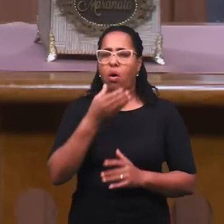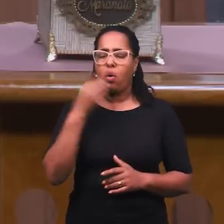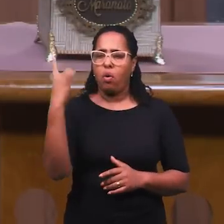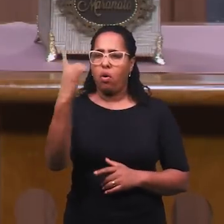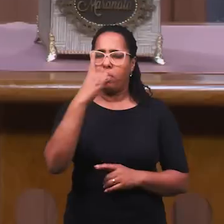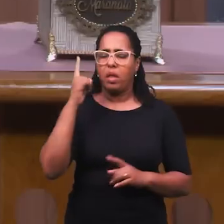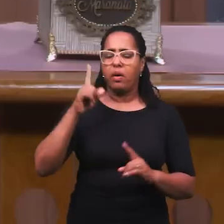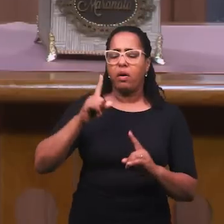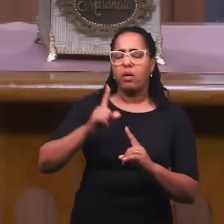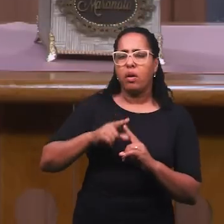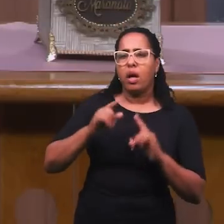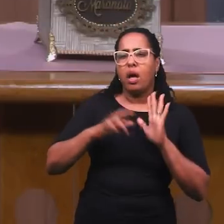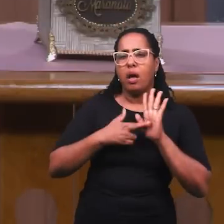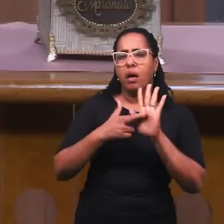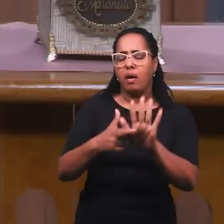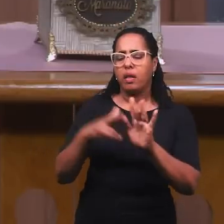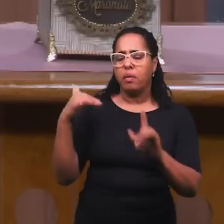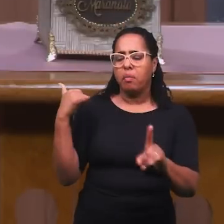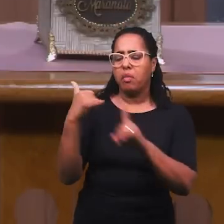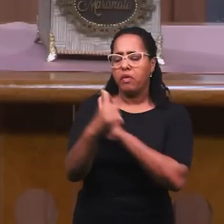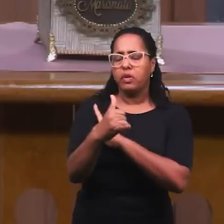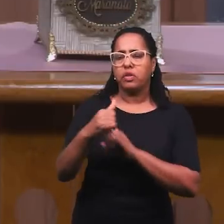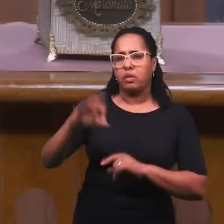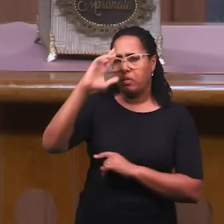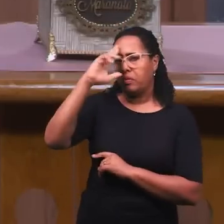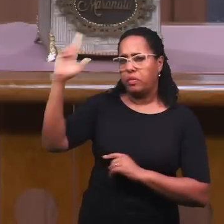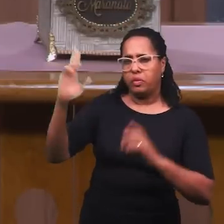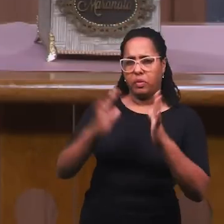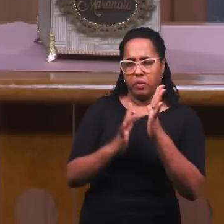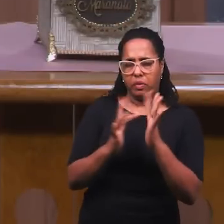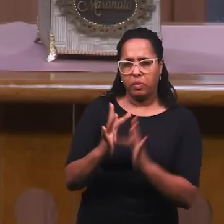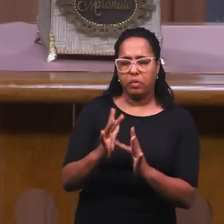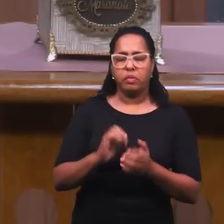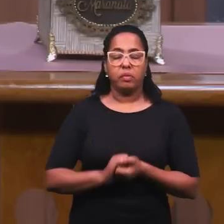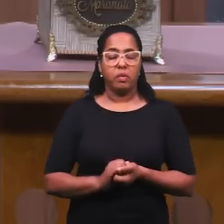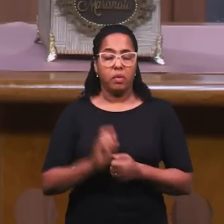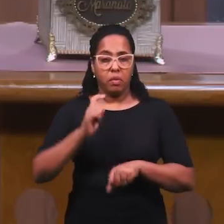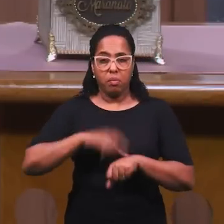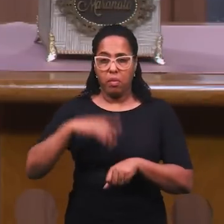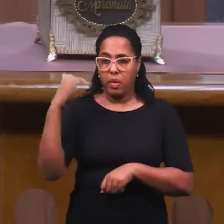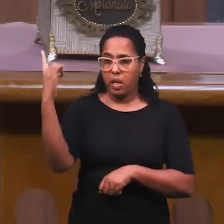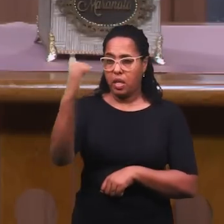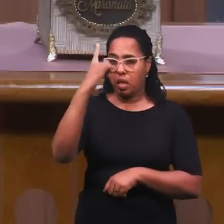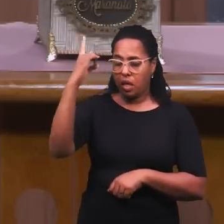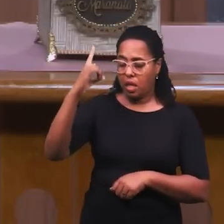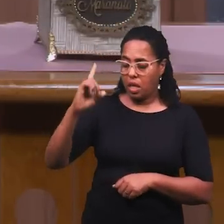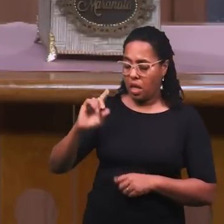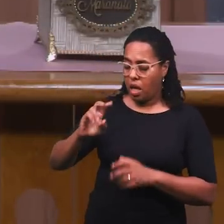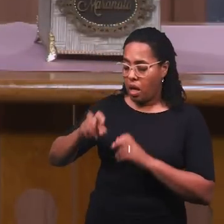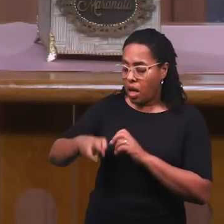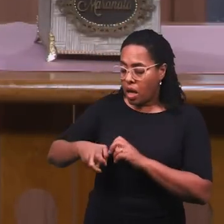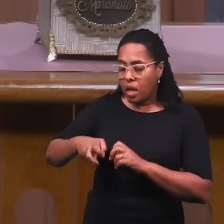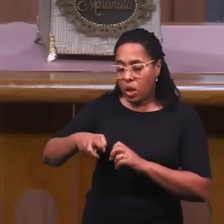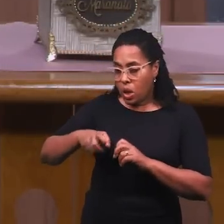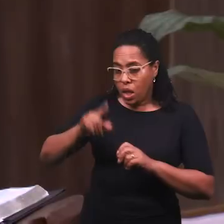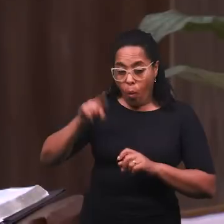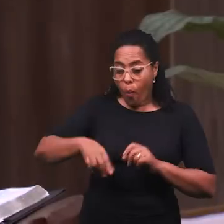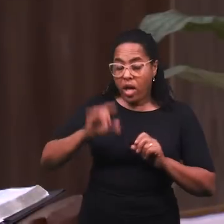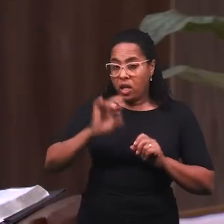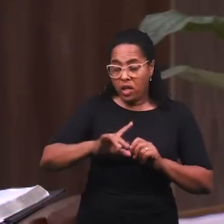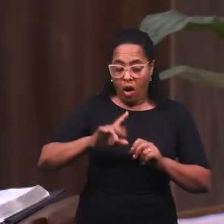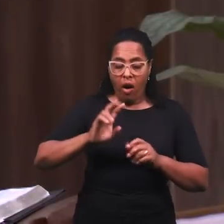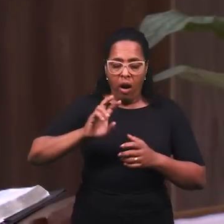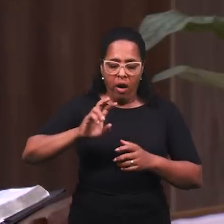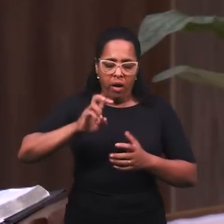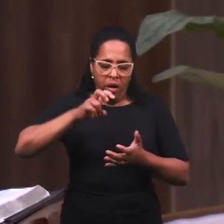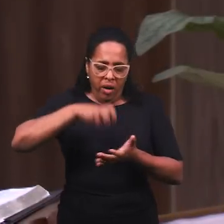Jesus. Davi é um tipo profético e maravilhoso do Senhor Jesus. Então ele, quando se prostra ali agora, não era apenas diante